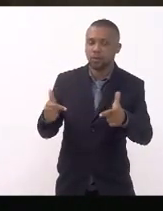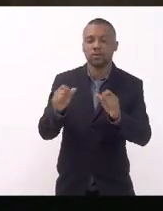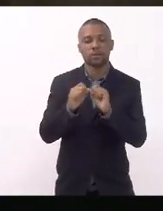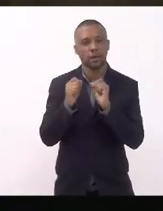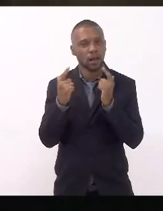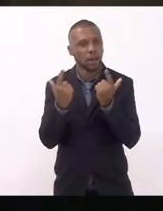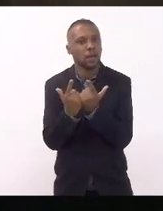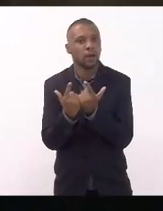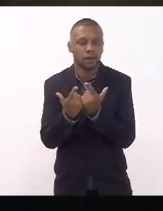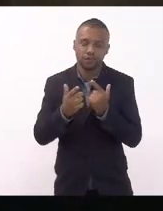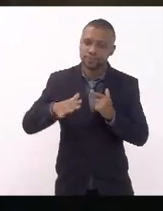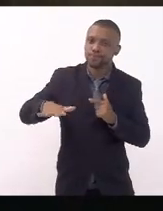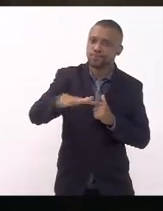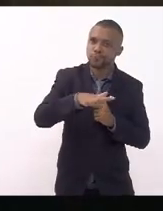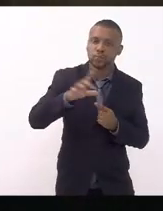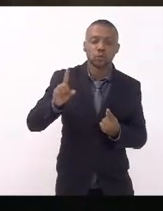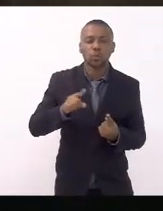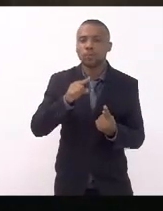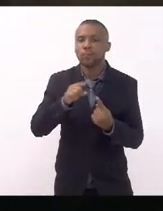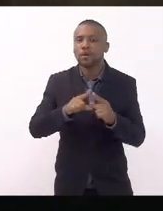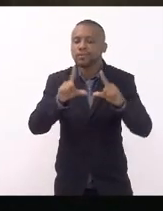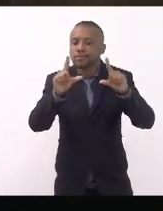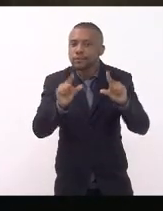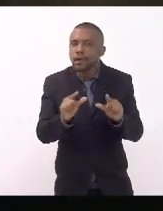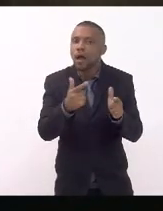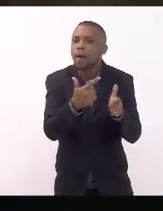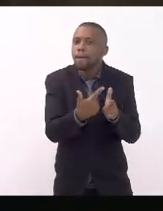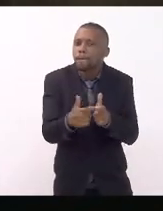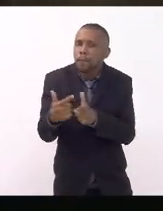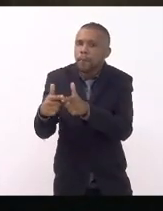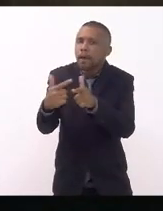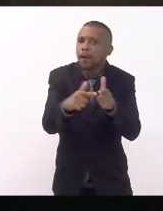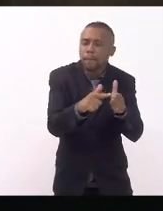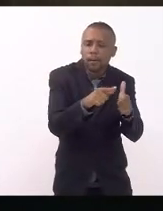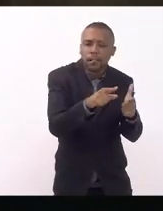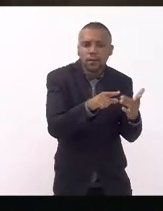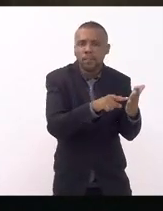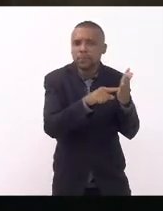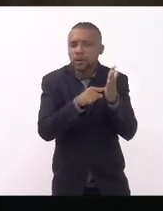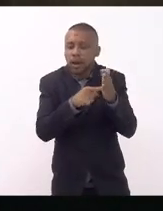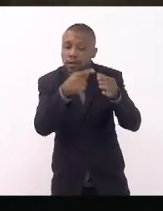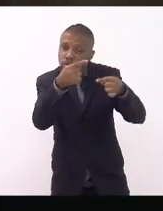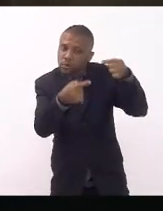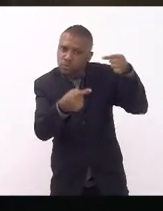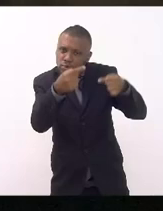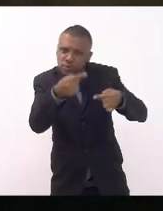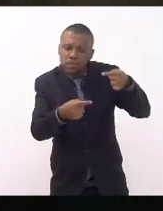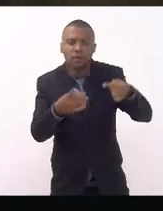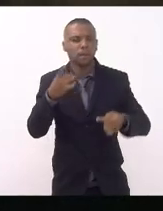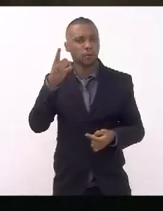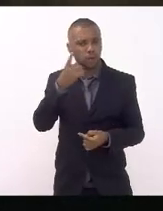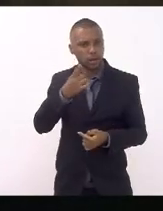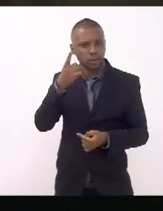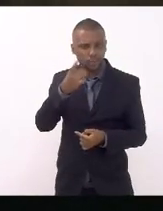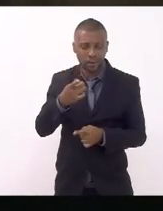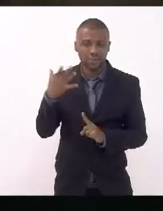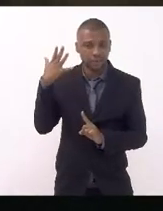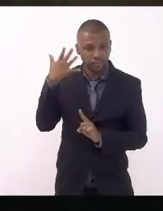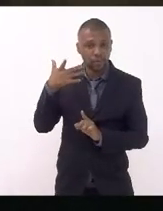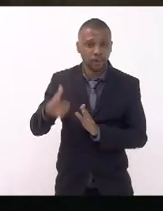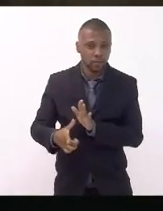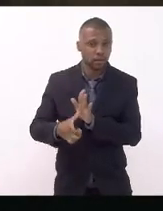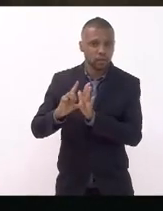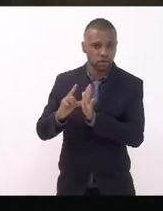casa no sentido de mitigar as questões trazidas já pelos deputados que me antecederam e